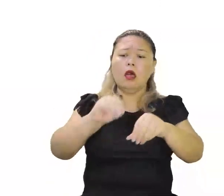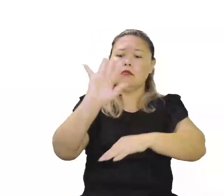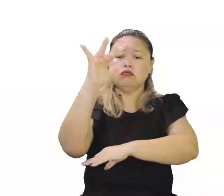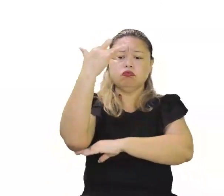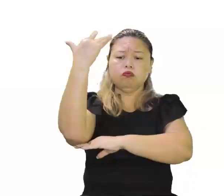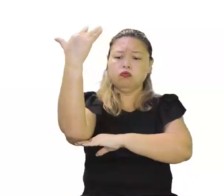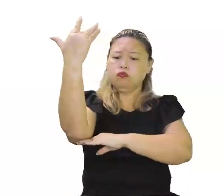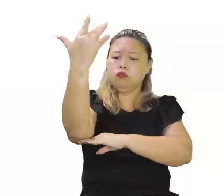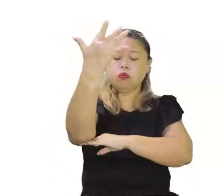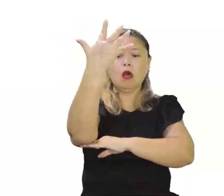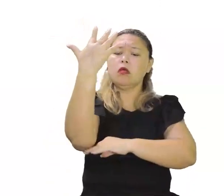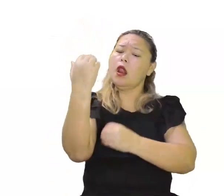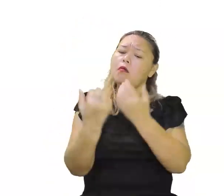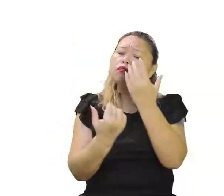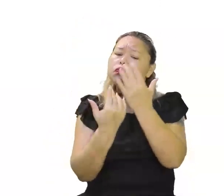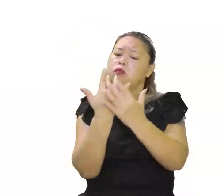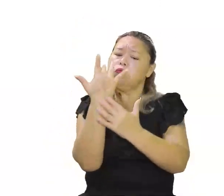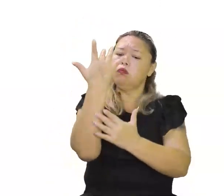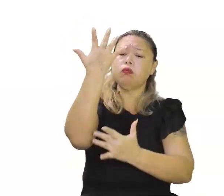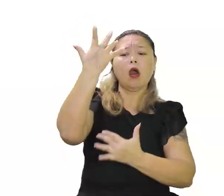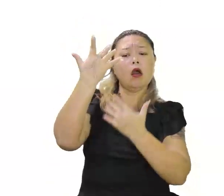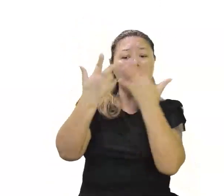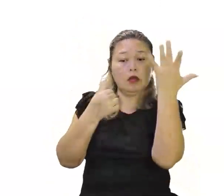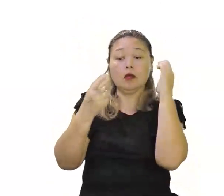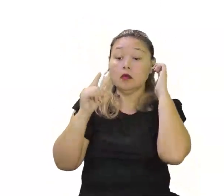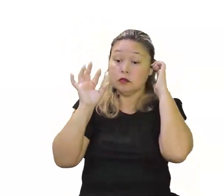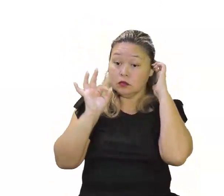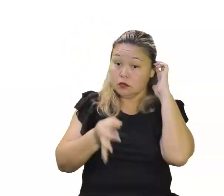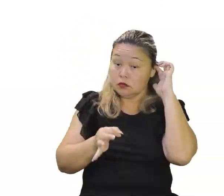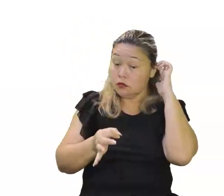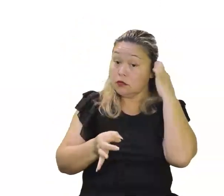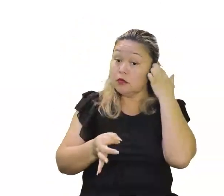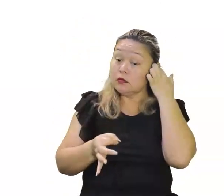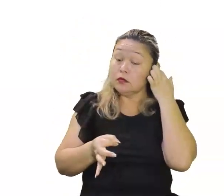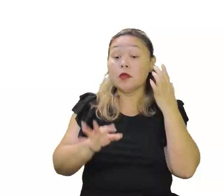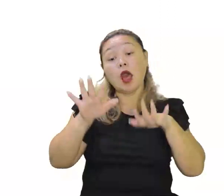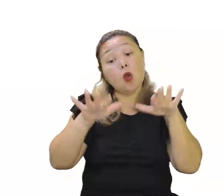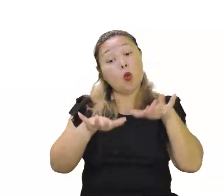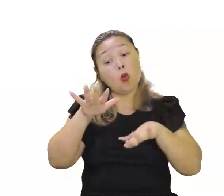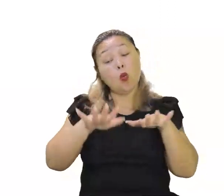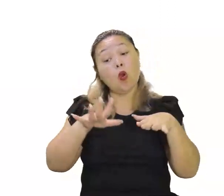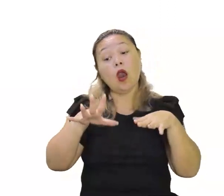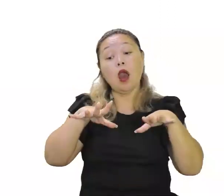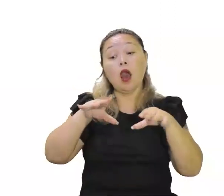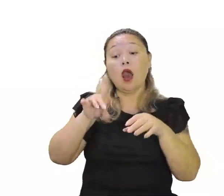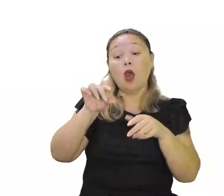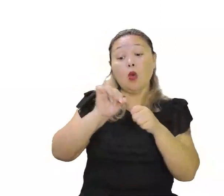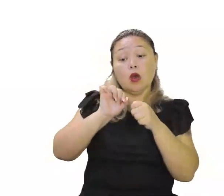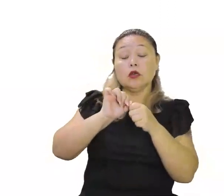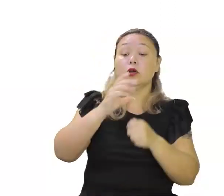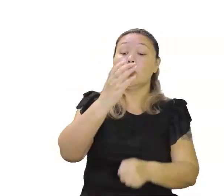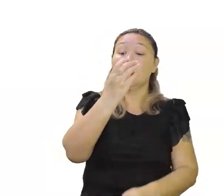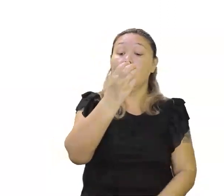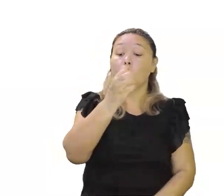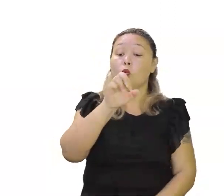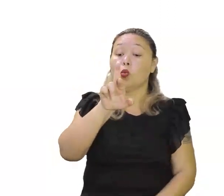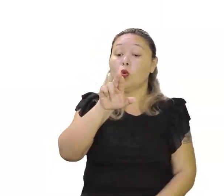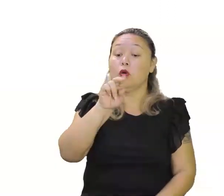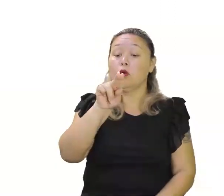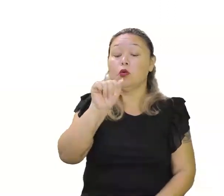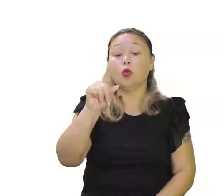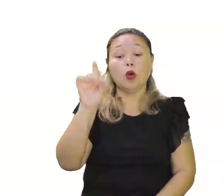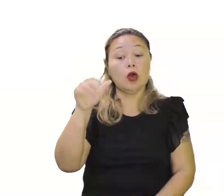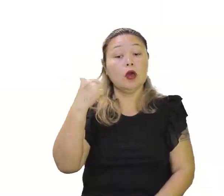não foi, ela tá lá nua e crua, certo? E isso aí é colocado, né, que alguns proprietários chamam de terra crua. Crua, né? Isso. E